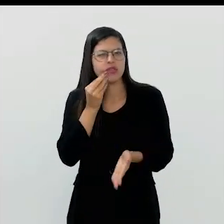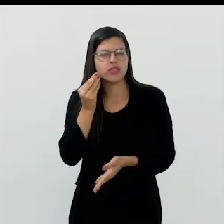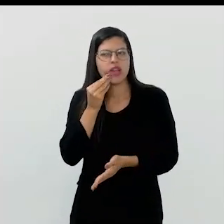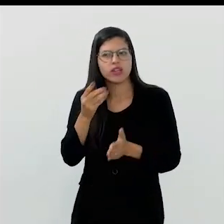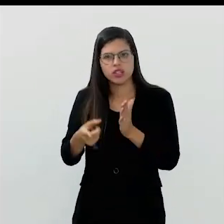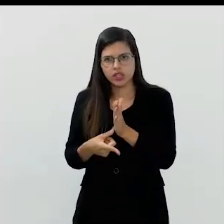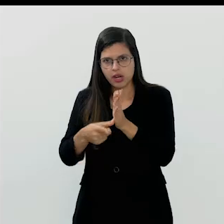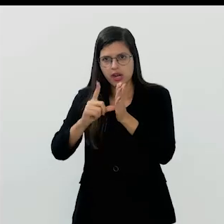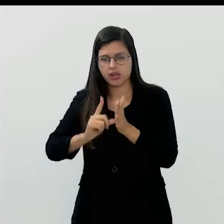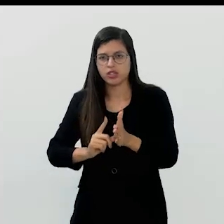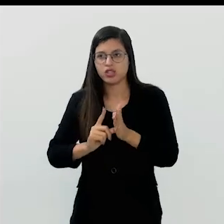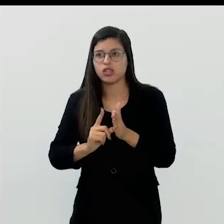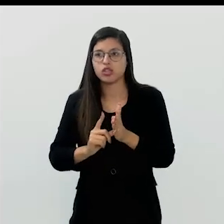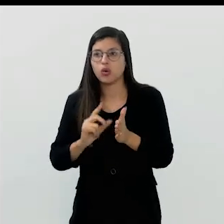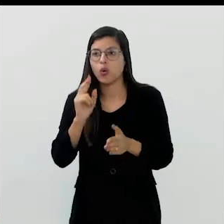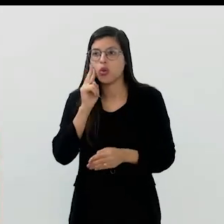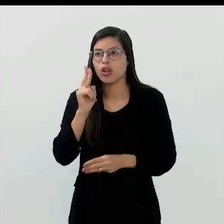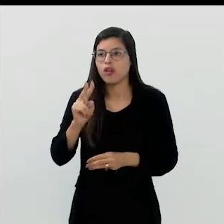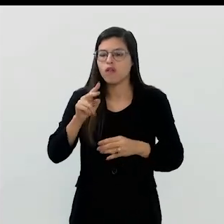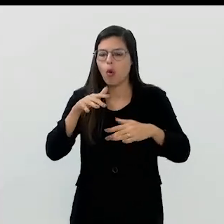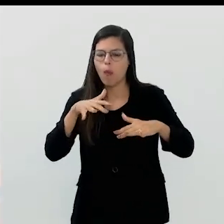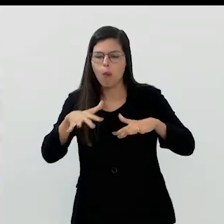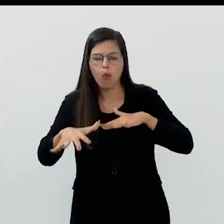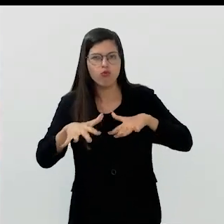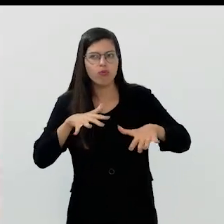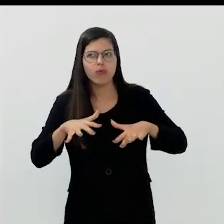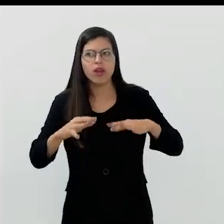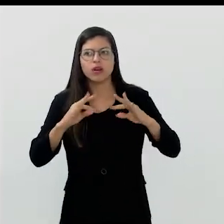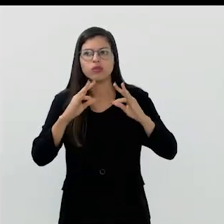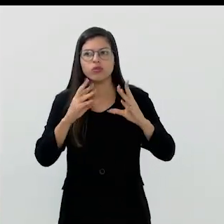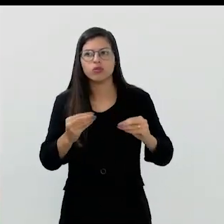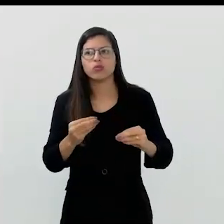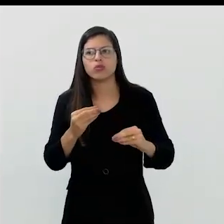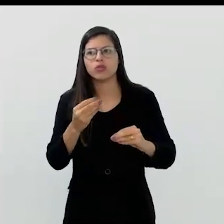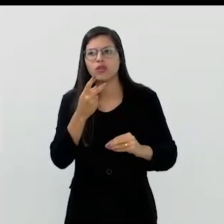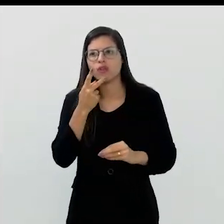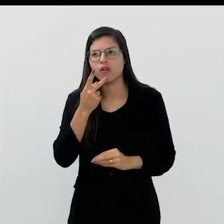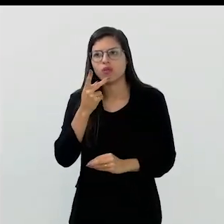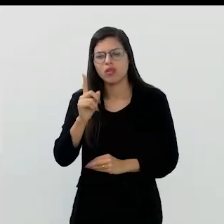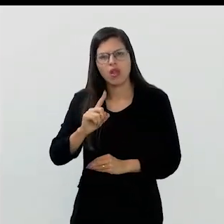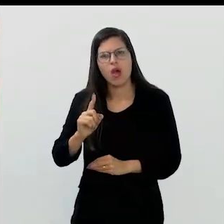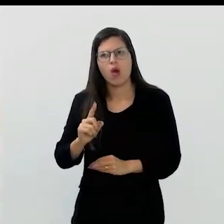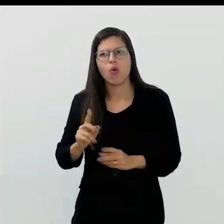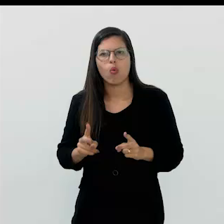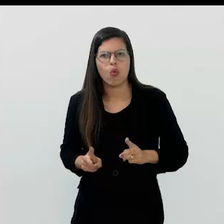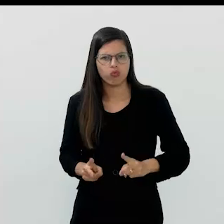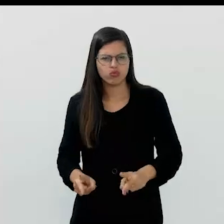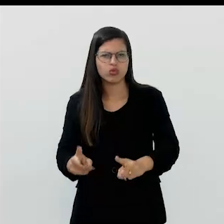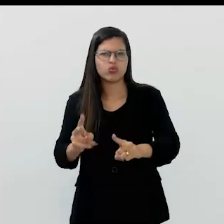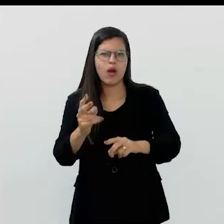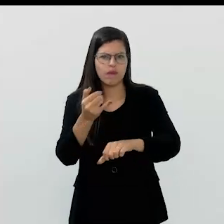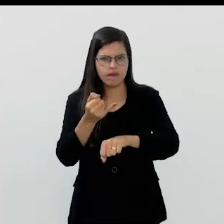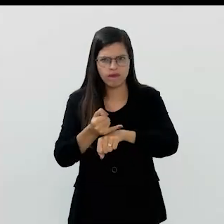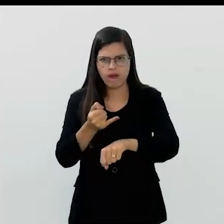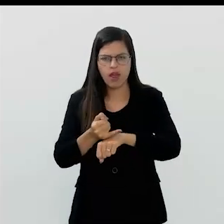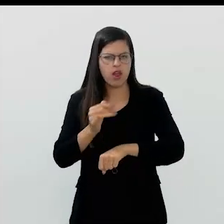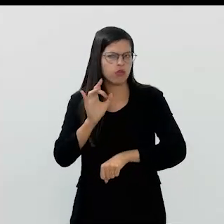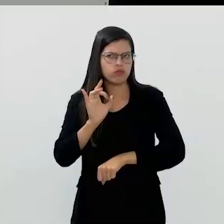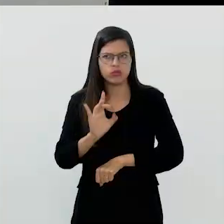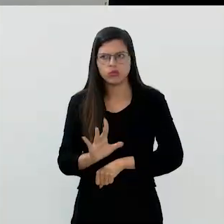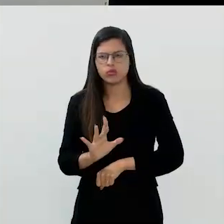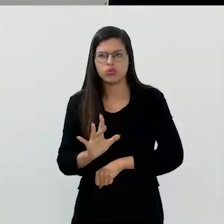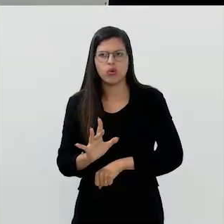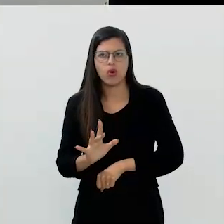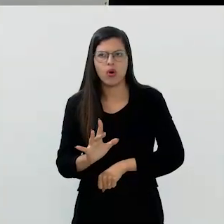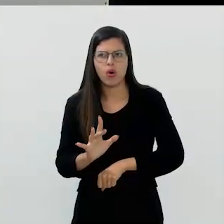de revestir ela. Aí quando ele viu, né, o movimento tudinho, aí ele falou, não, vamos manter essa forma vazada e aí foi o